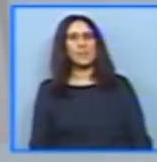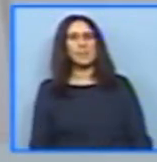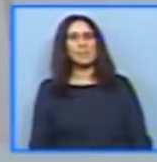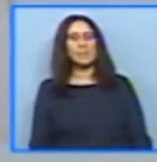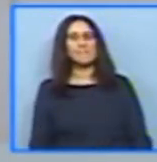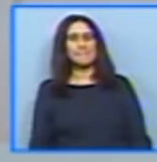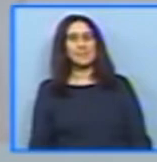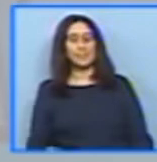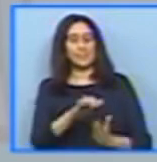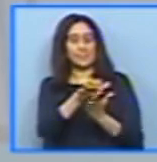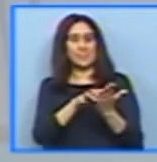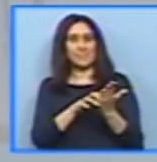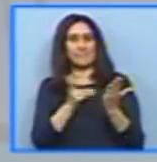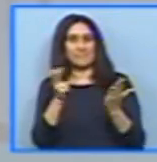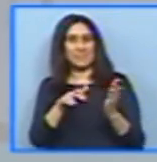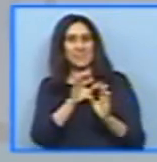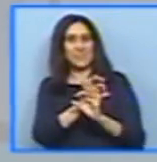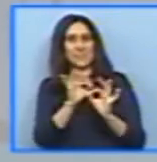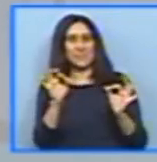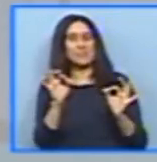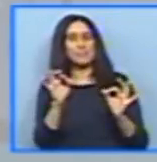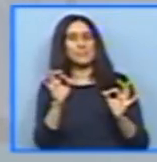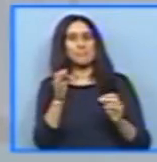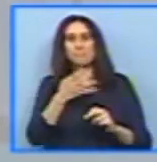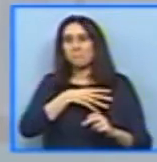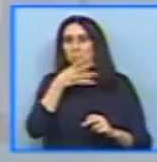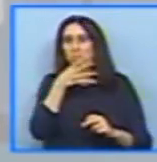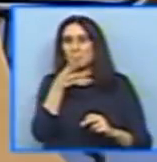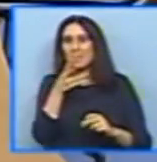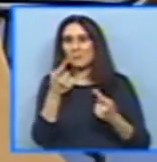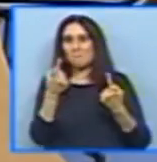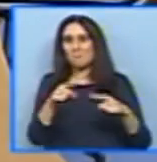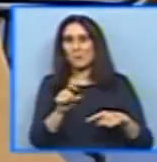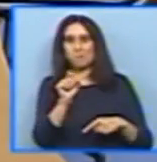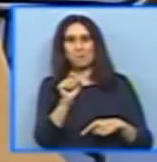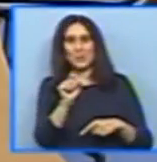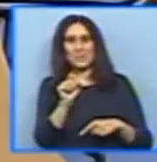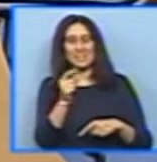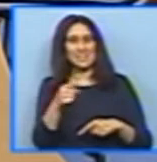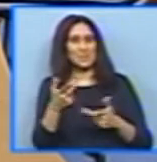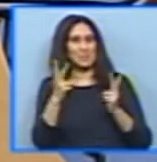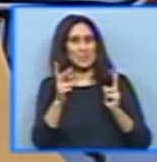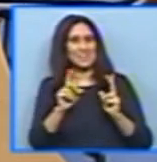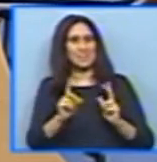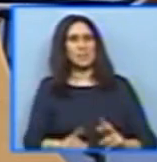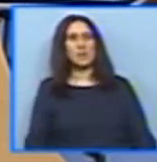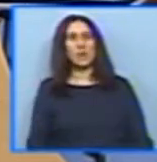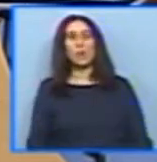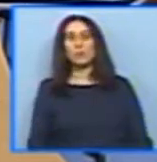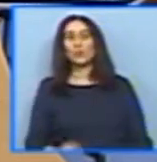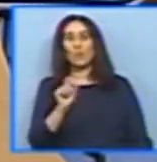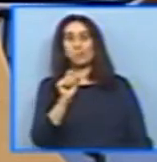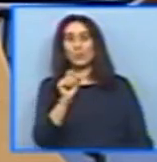circunstância da liturgia ou a solenidade que, para a explicar, não sei se bastariam uns minutos que nós temos disponíveis. Se calhar é melhor só termos uns